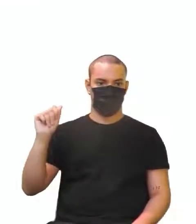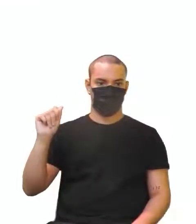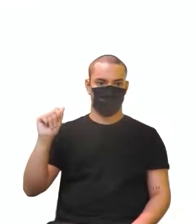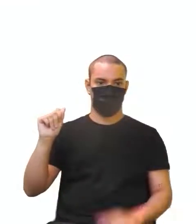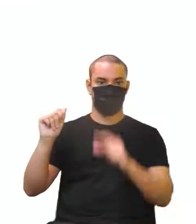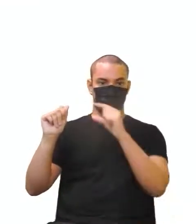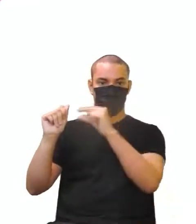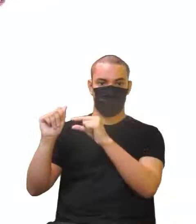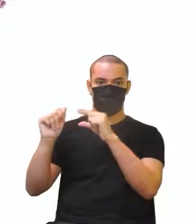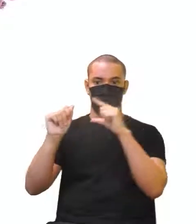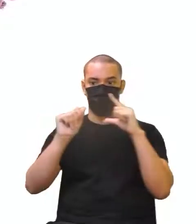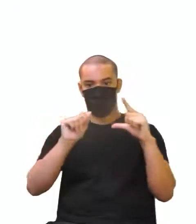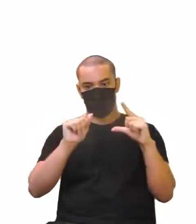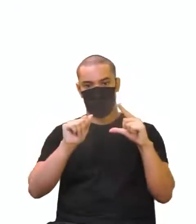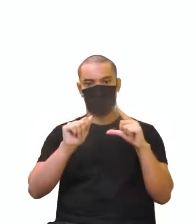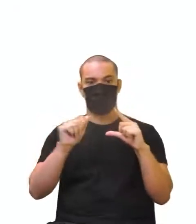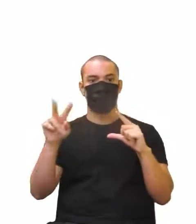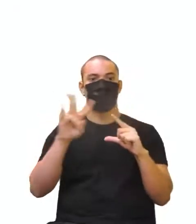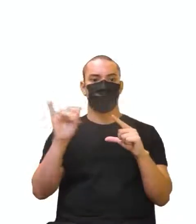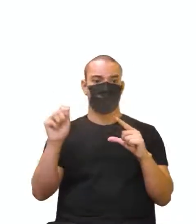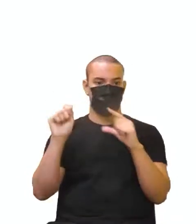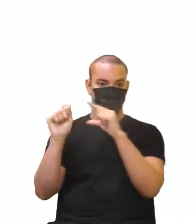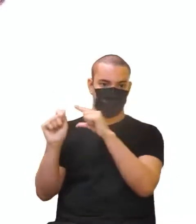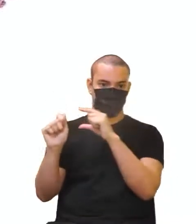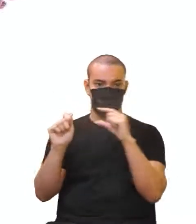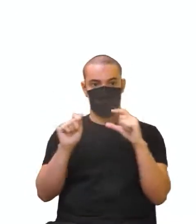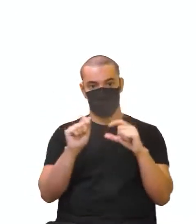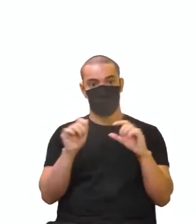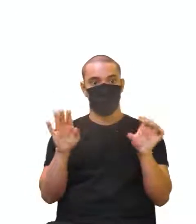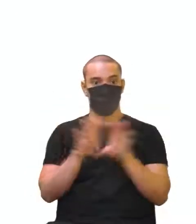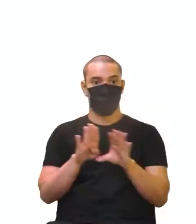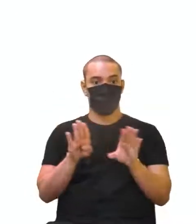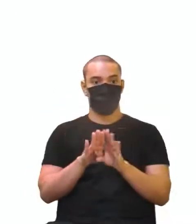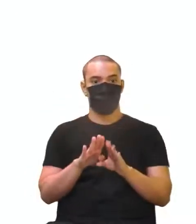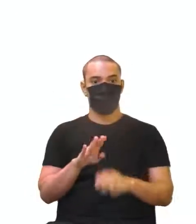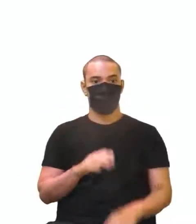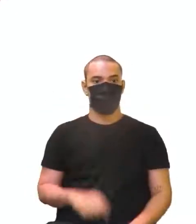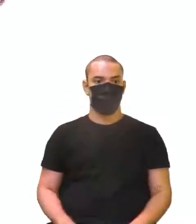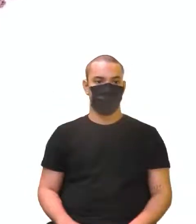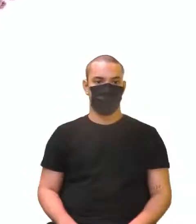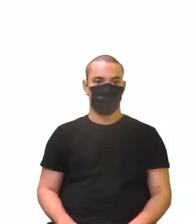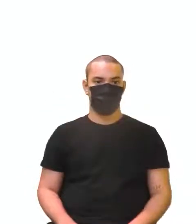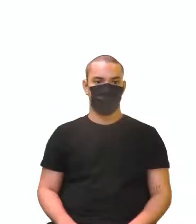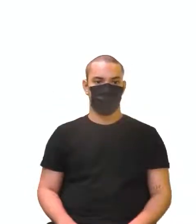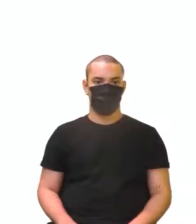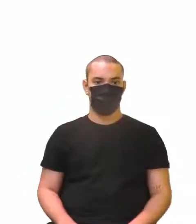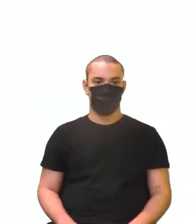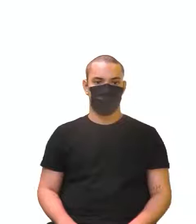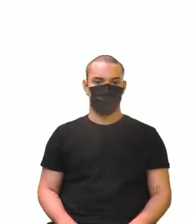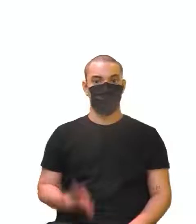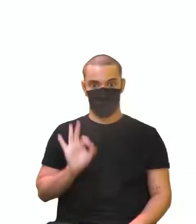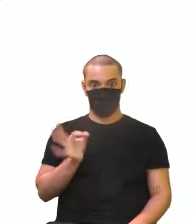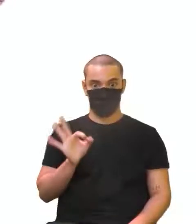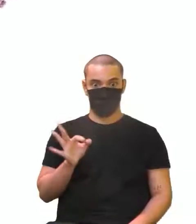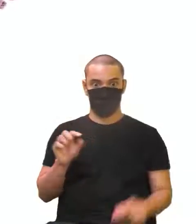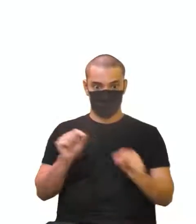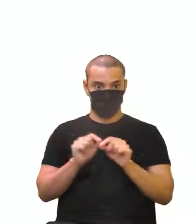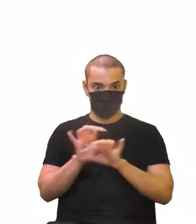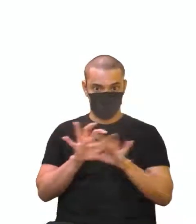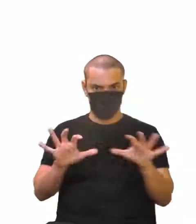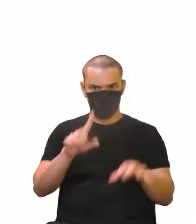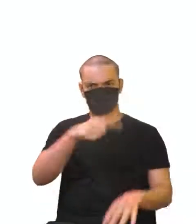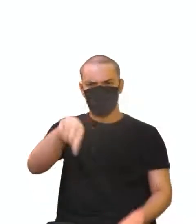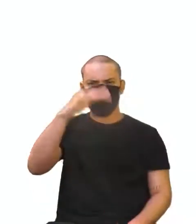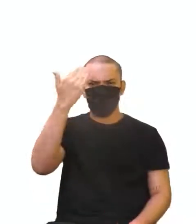com esse azão, vai ficar azão, azinho. E esse azinho com azinho, vai ficar... Você